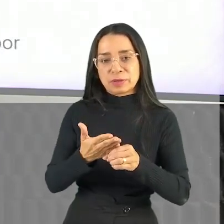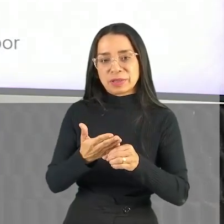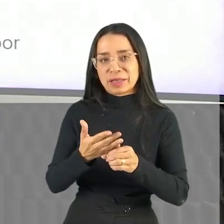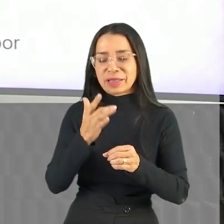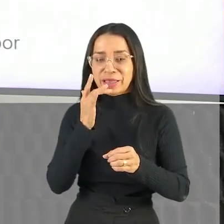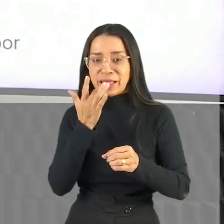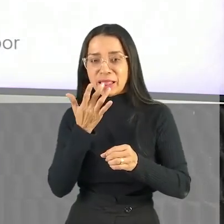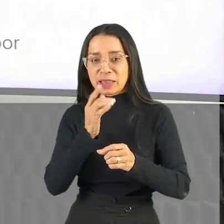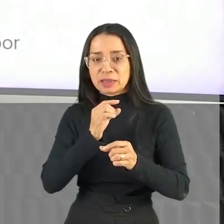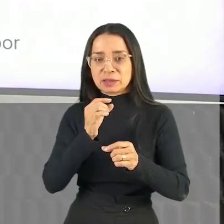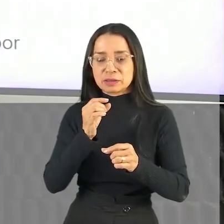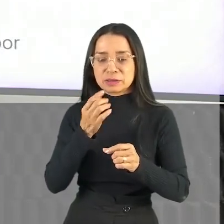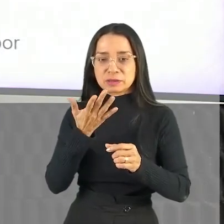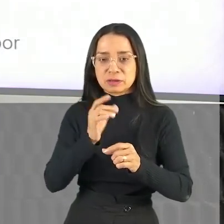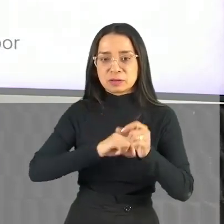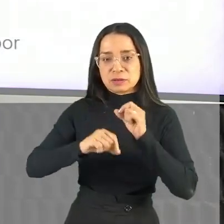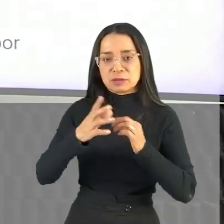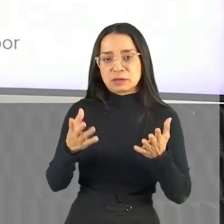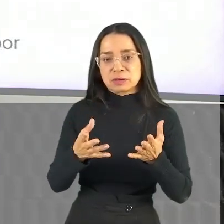caldo com excesso de sal.